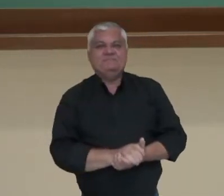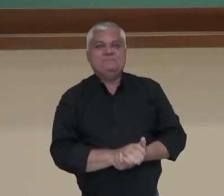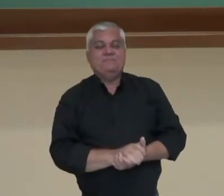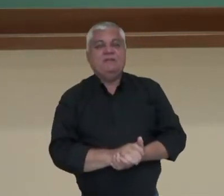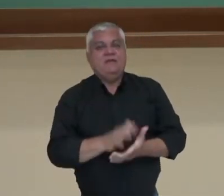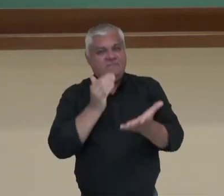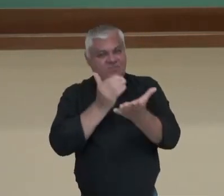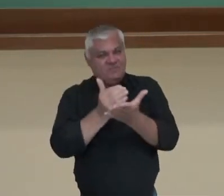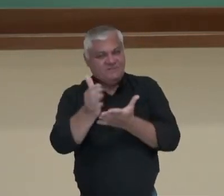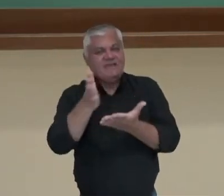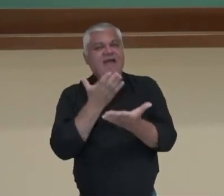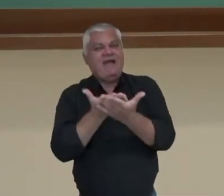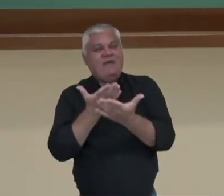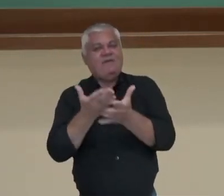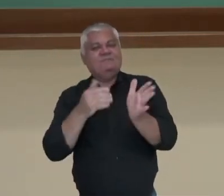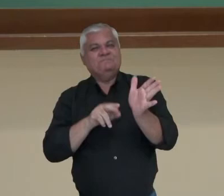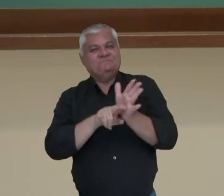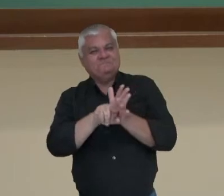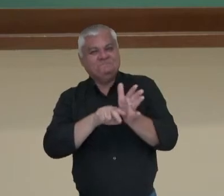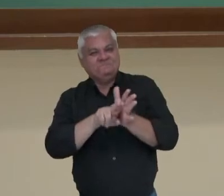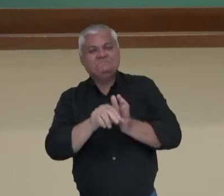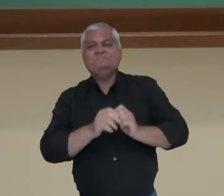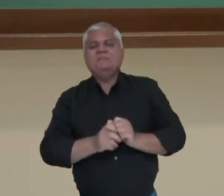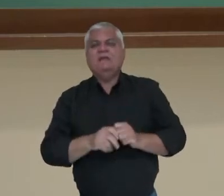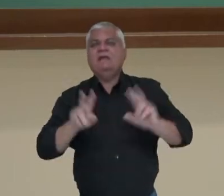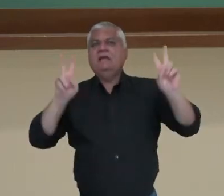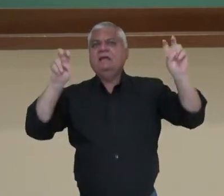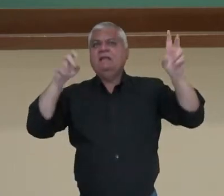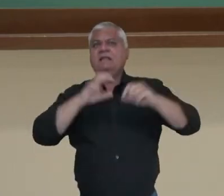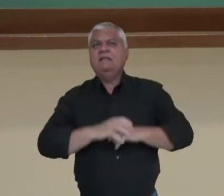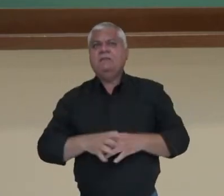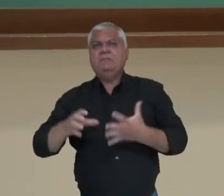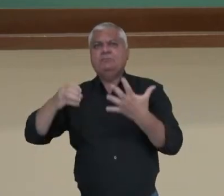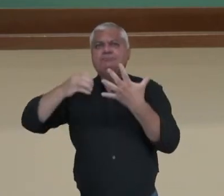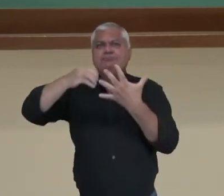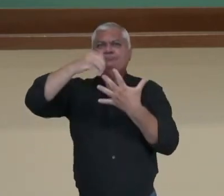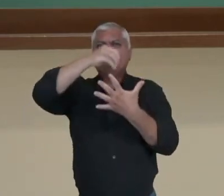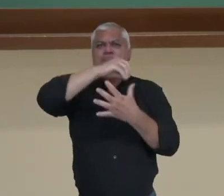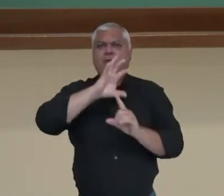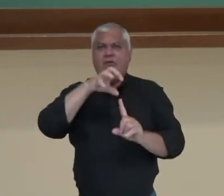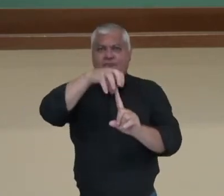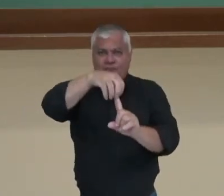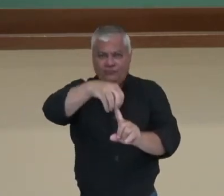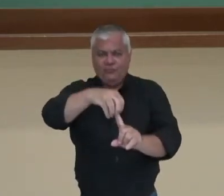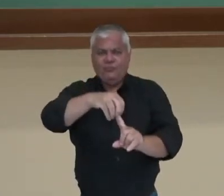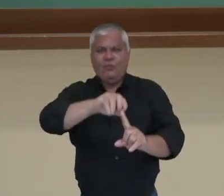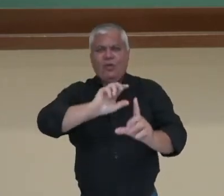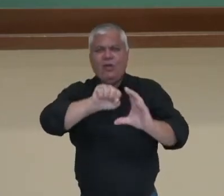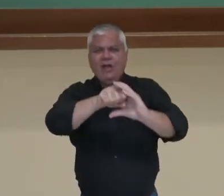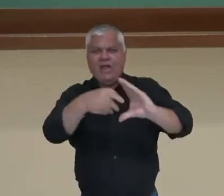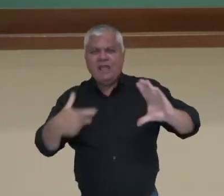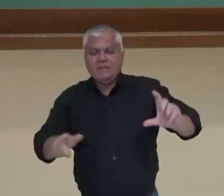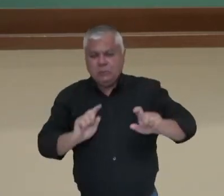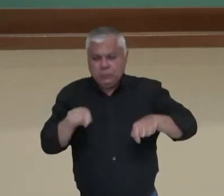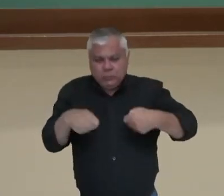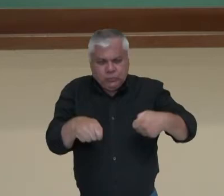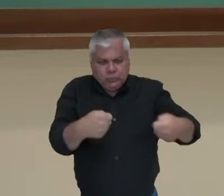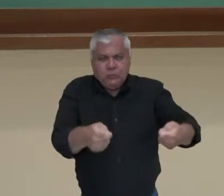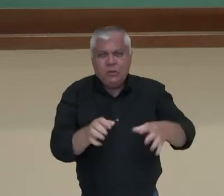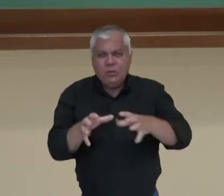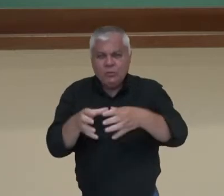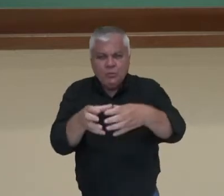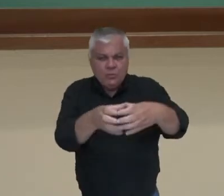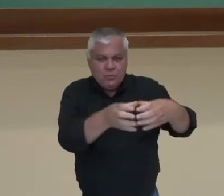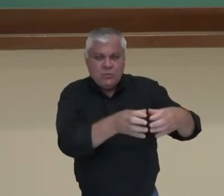E vamos para mais uma aula de biologia. O tema de hoje é reino fungo, a gente vai falar sobre as características gerais, a classificação destes